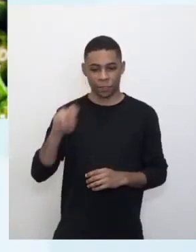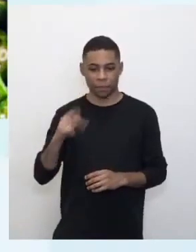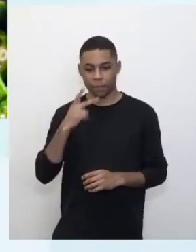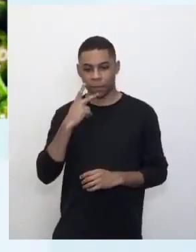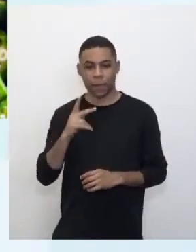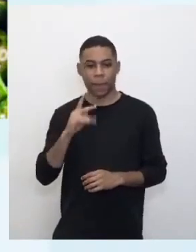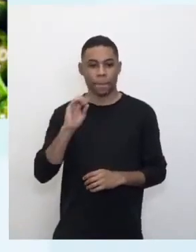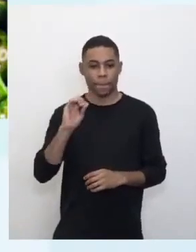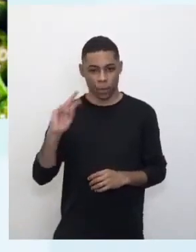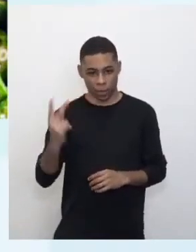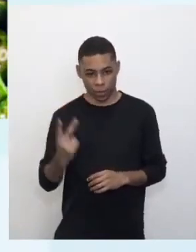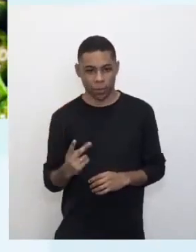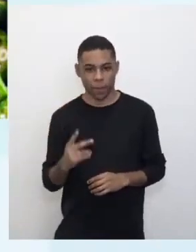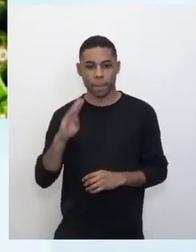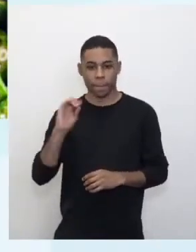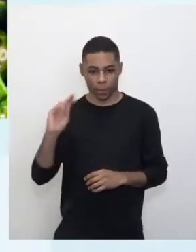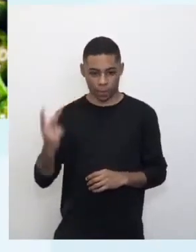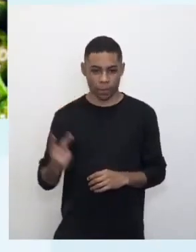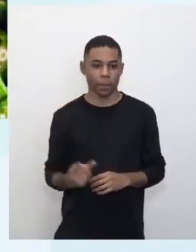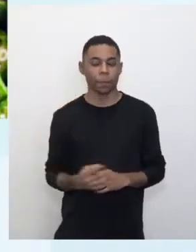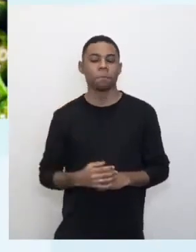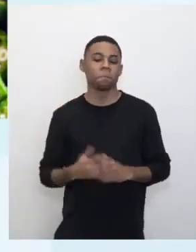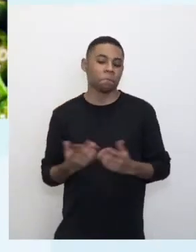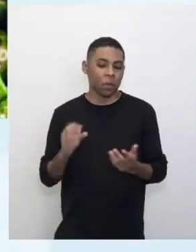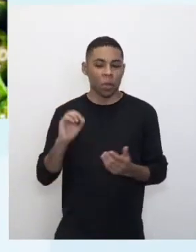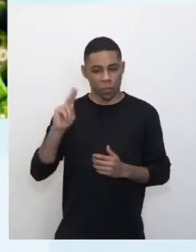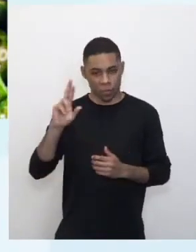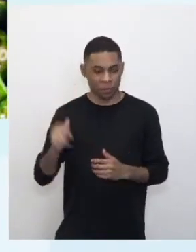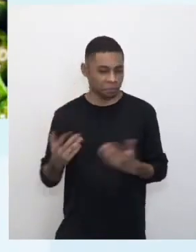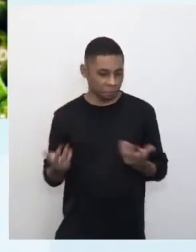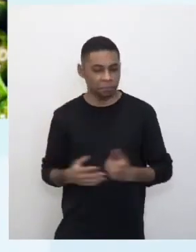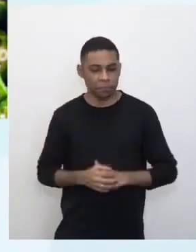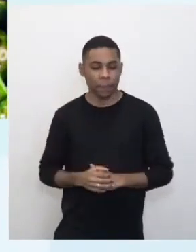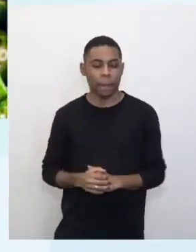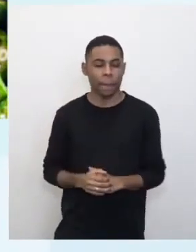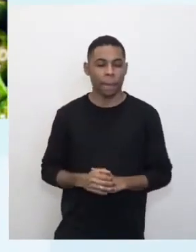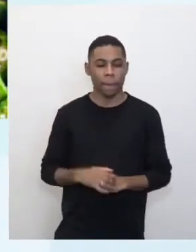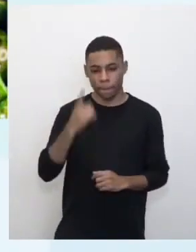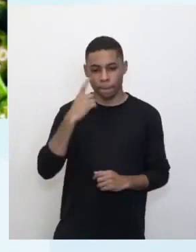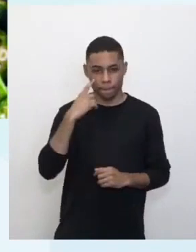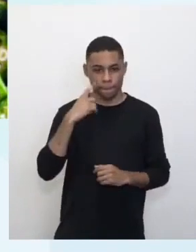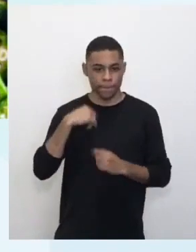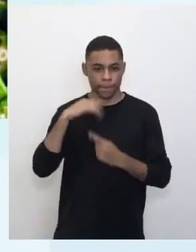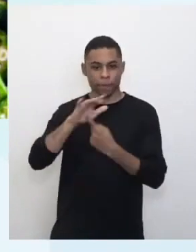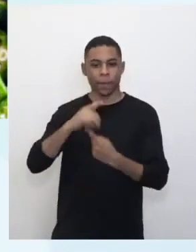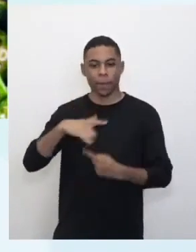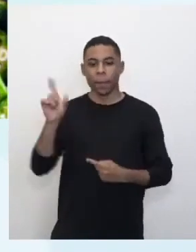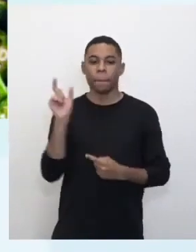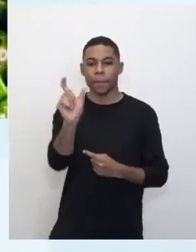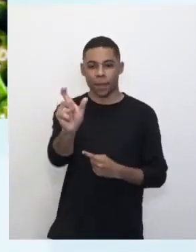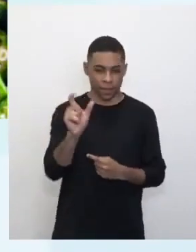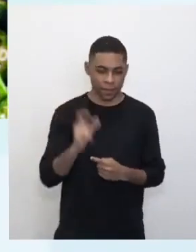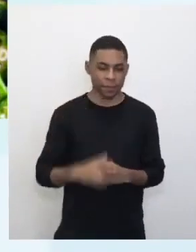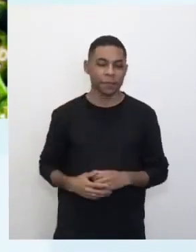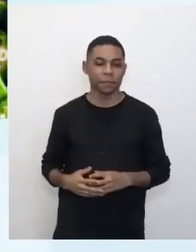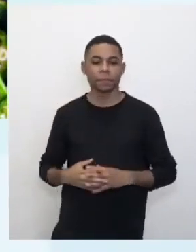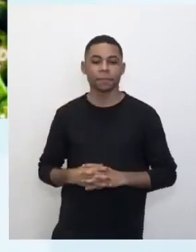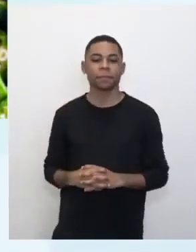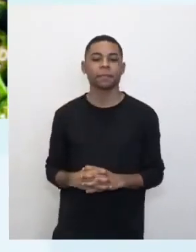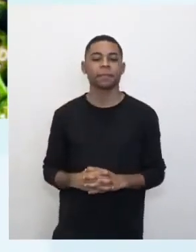both. O José Newton, okra. Legal, então vamos aproveitar e apresentar a outra palavrinha, né? E aí?